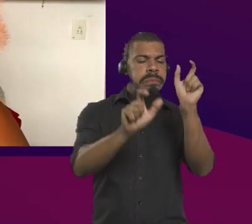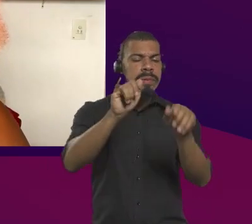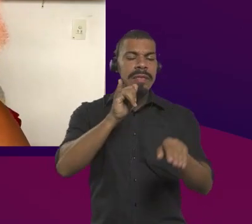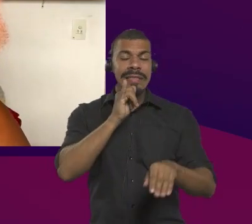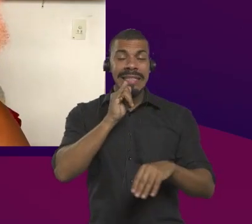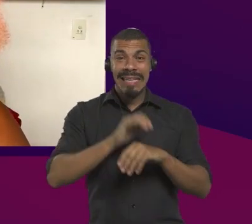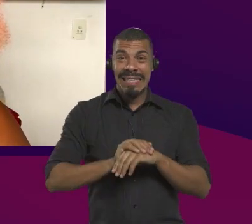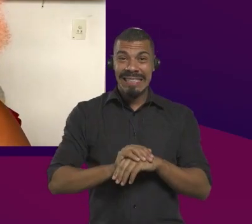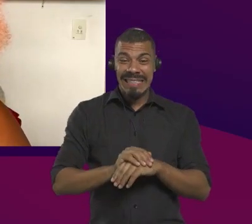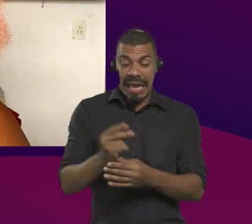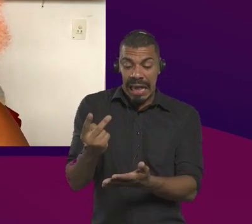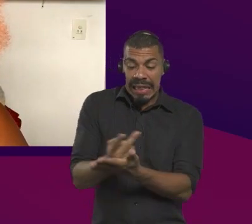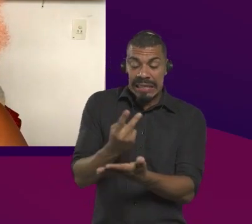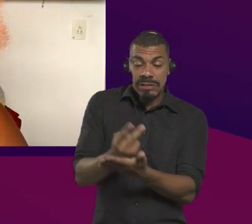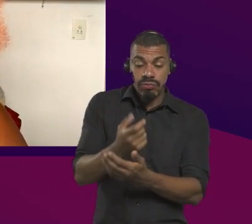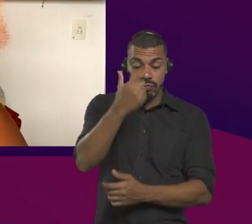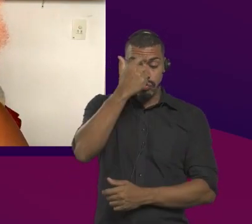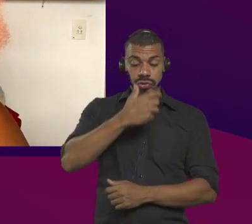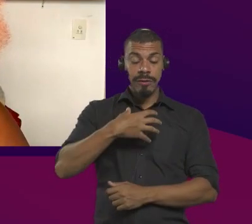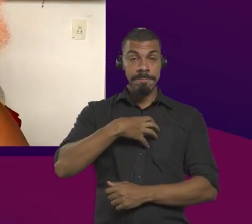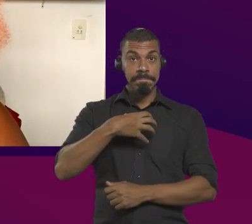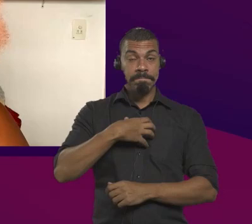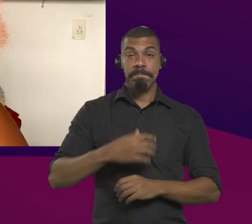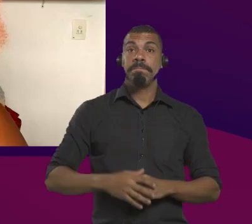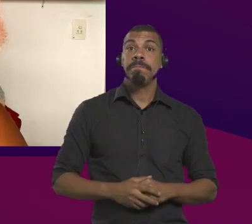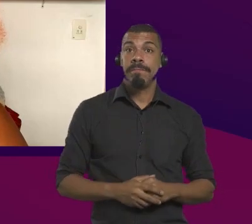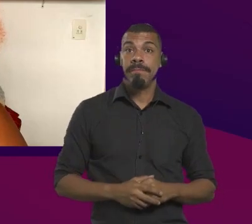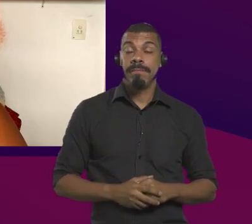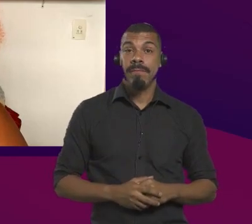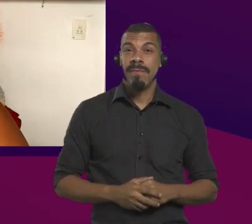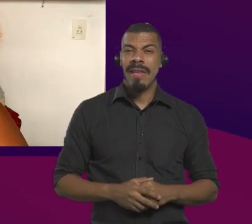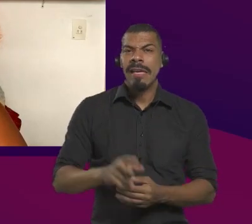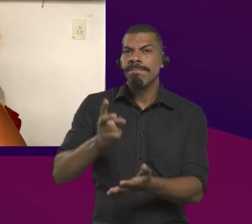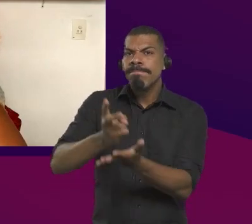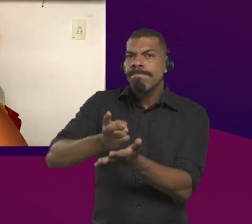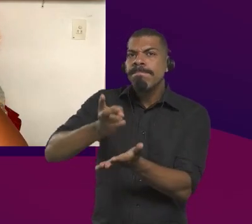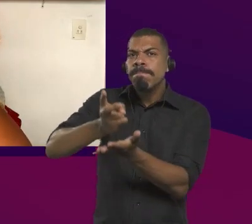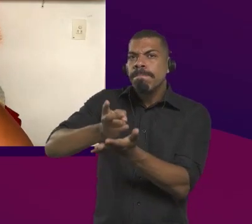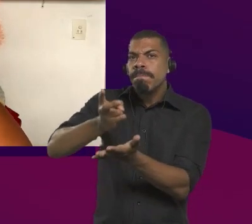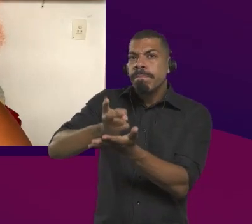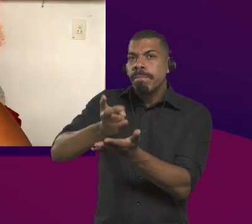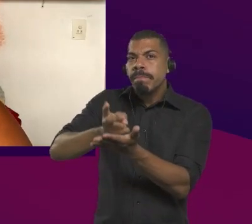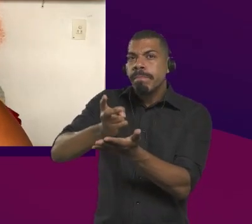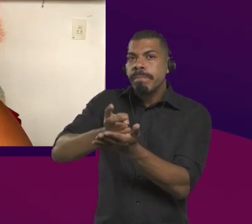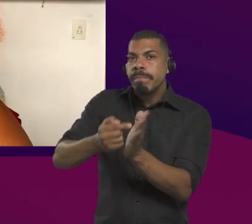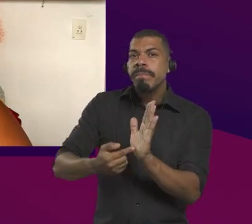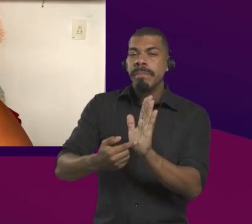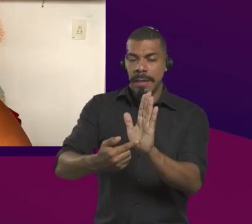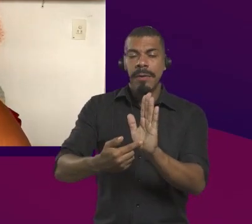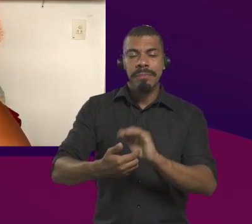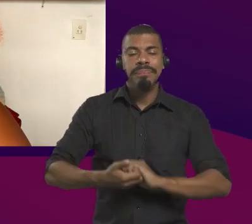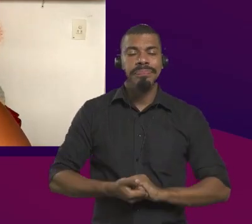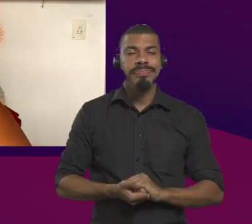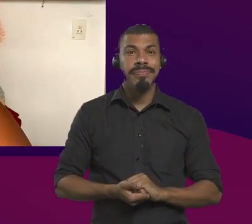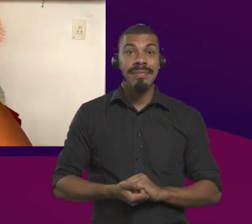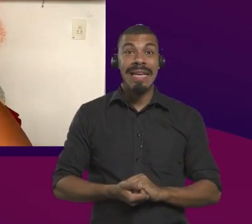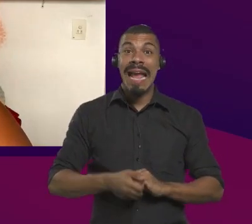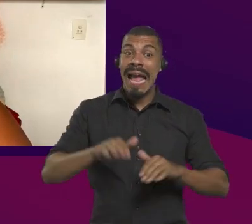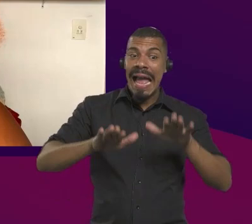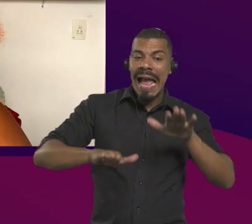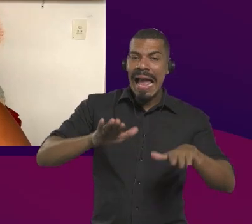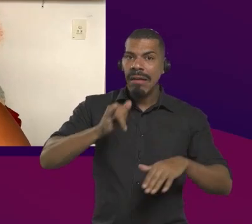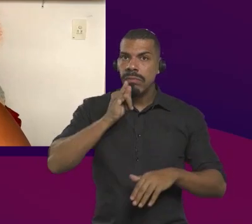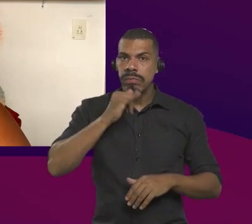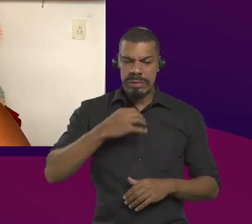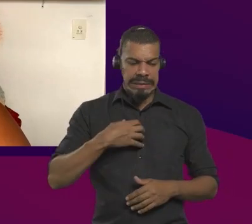saiba realmente de onde vem essa vontade, né? O que eu sempre digo é que até você emagrecer, se é isso que você quer, você não pode